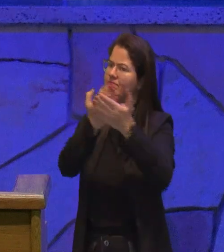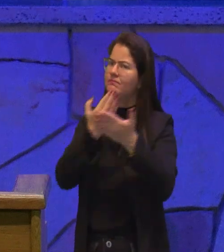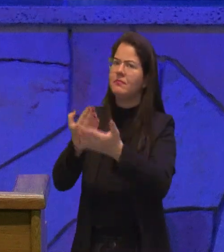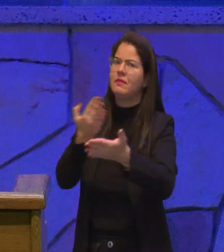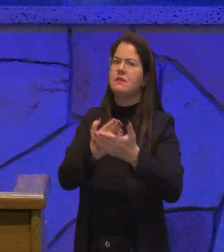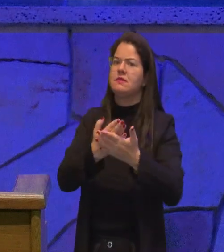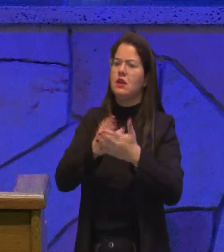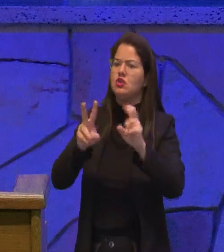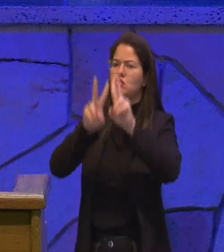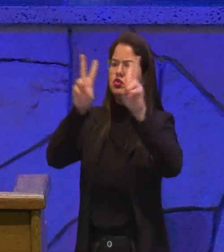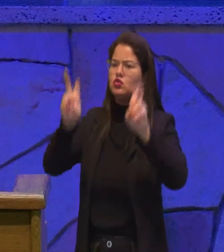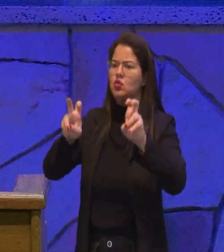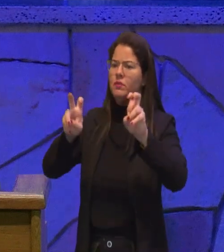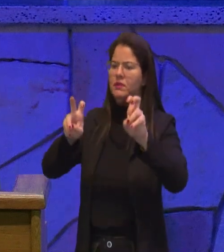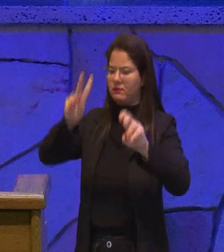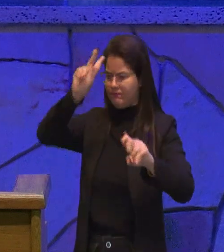pessoal.